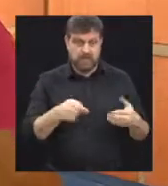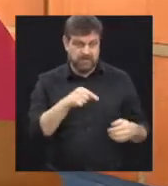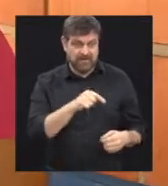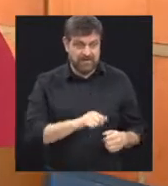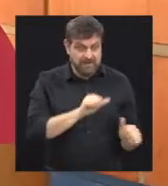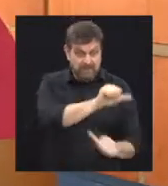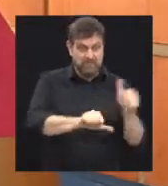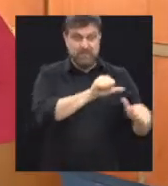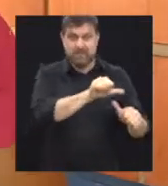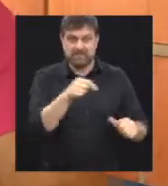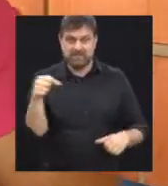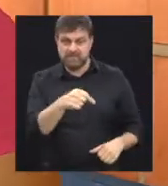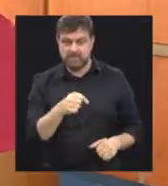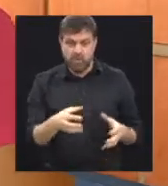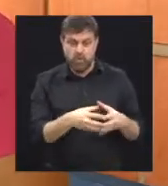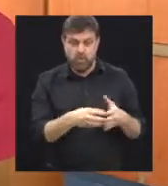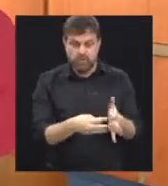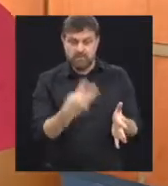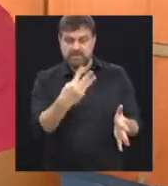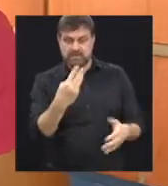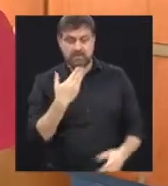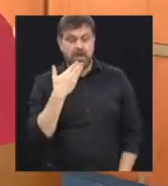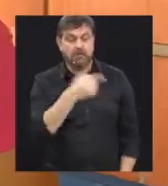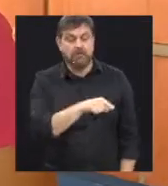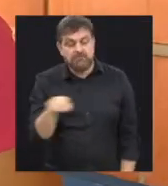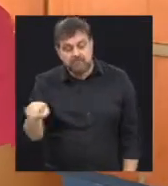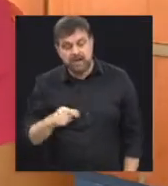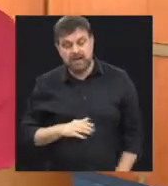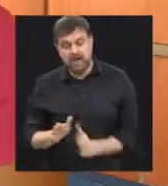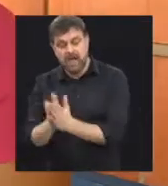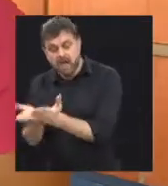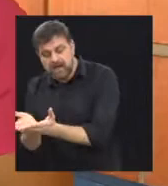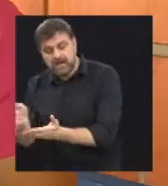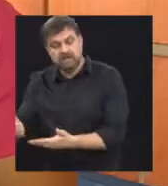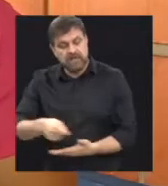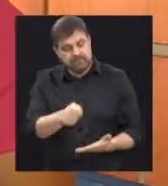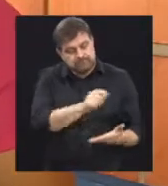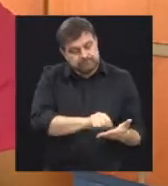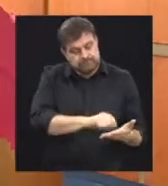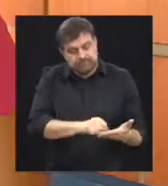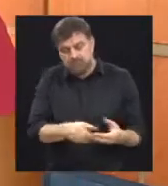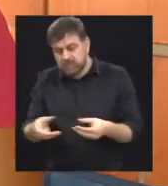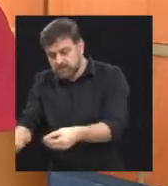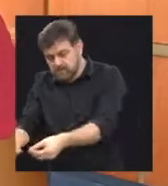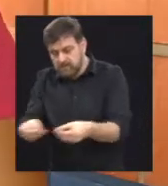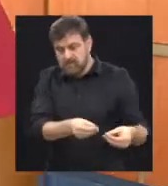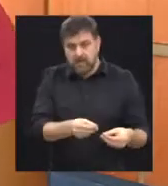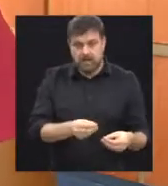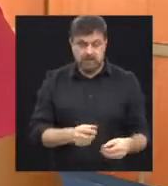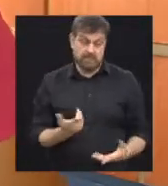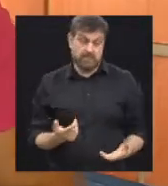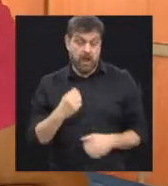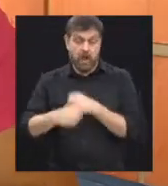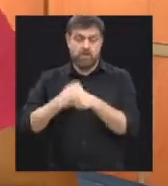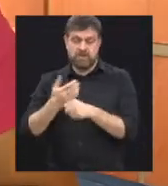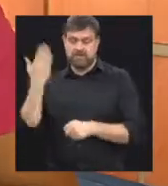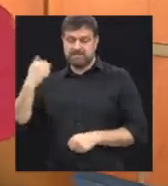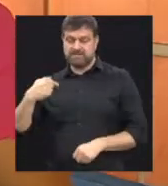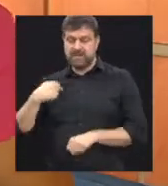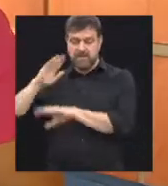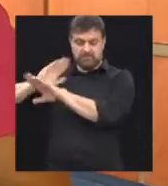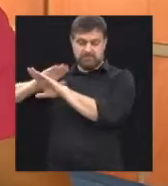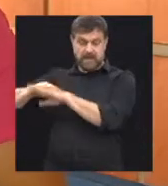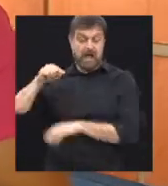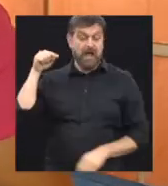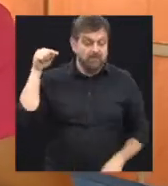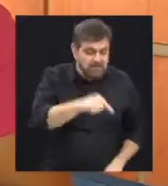realmente um choque. Por exemplo, o 3, eu já pedia para eles tirarem um caderno lençol. Então, o princípio, eu falei, peraí, o ano passado você fazia isso por mim, hoje sou eu